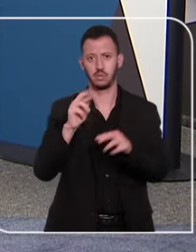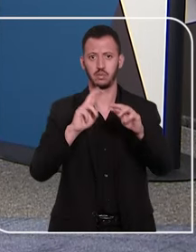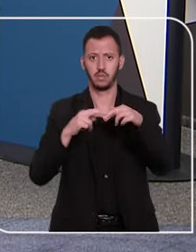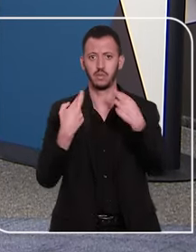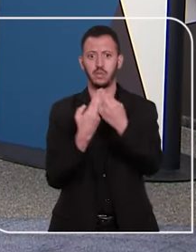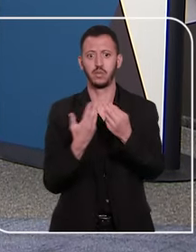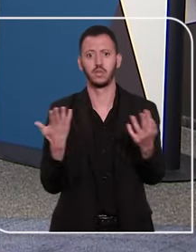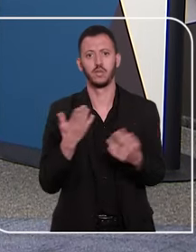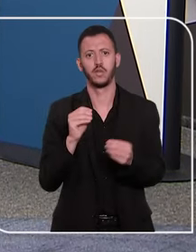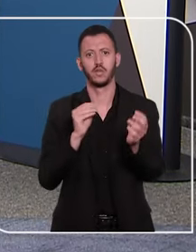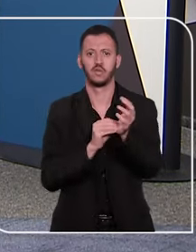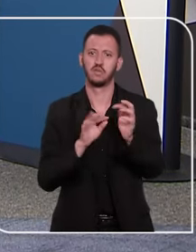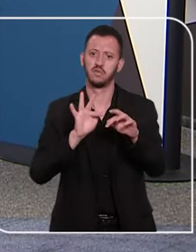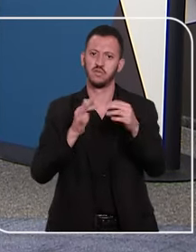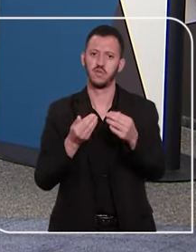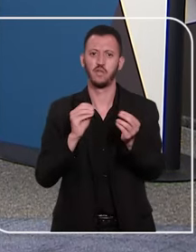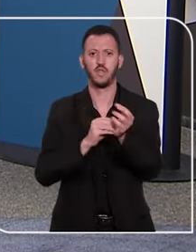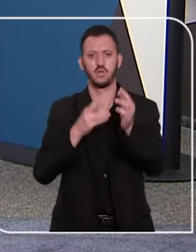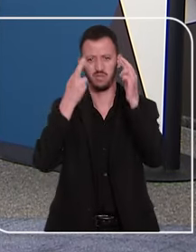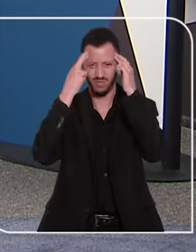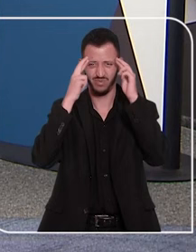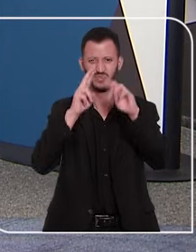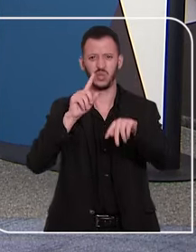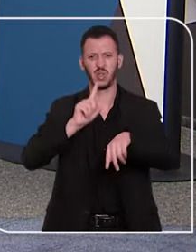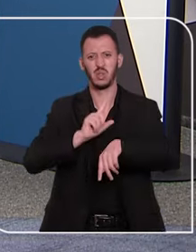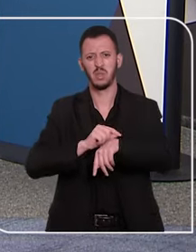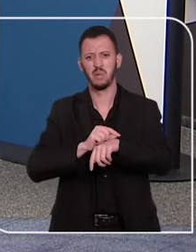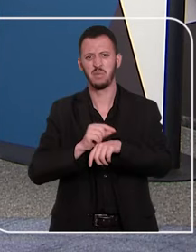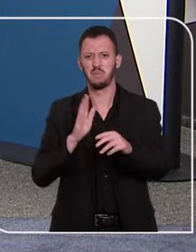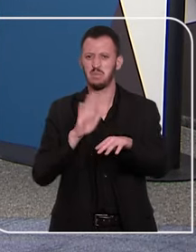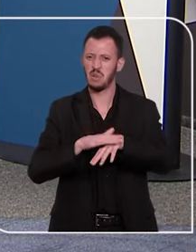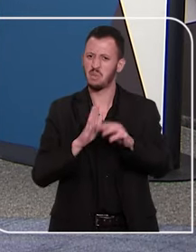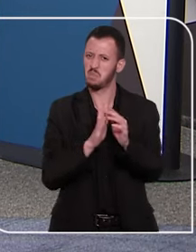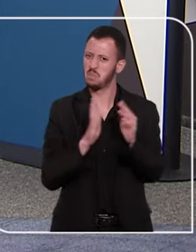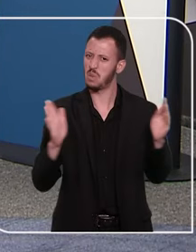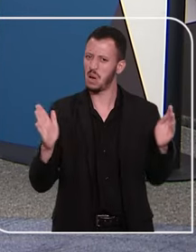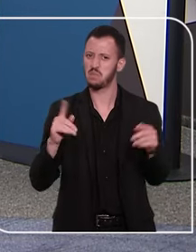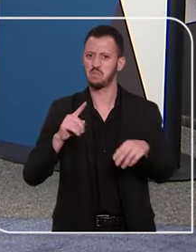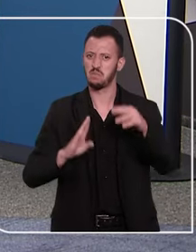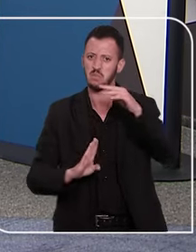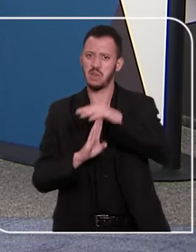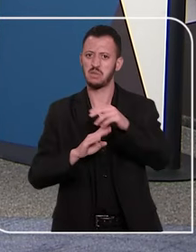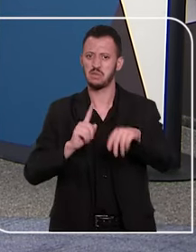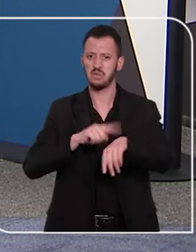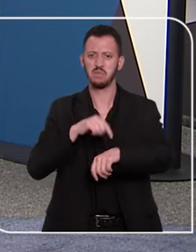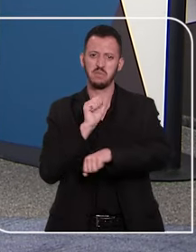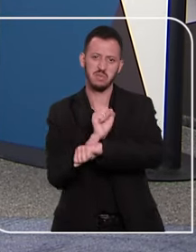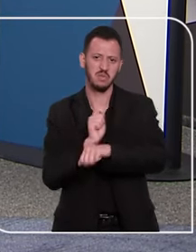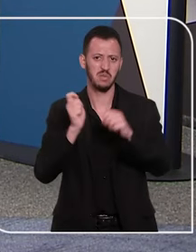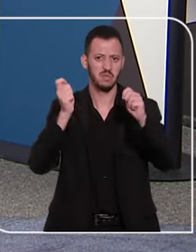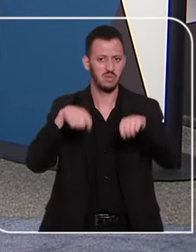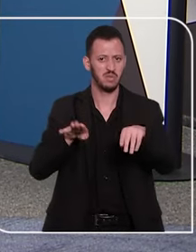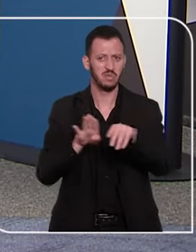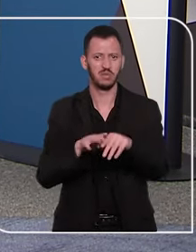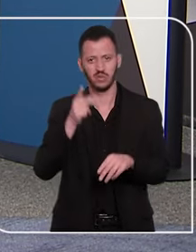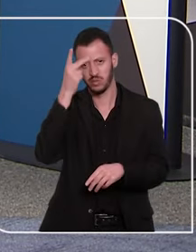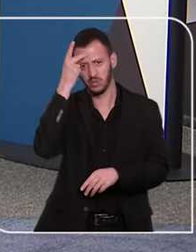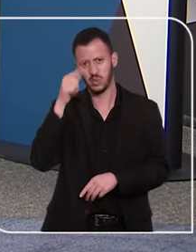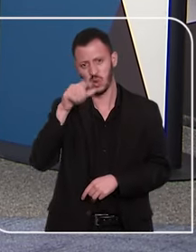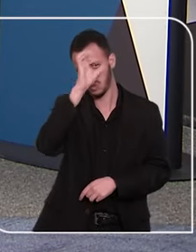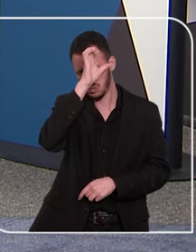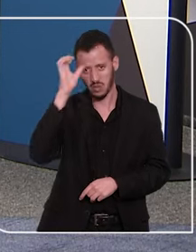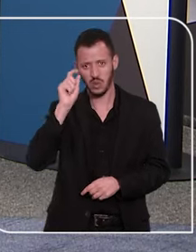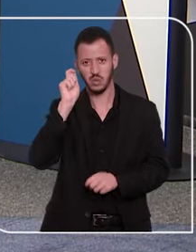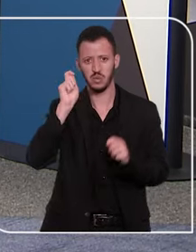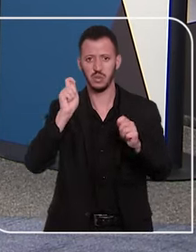sessão decidiram que o simples desrespeito ao tempo máximo de espera fixado em lei específica não dá